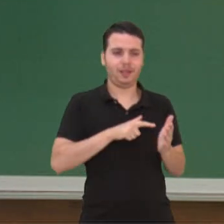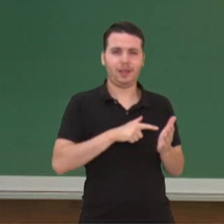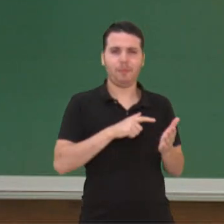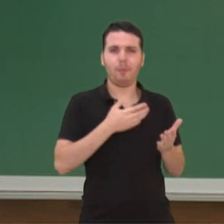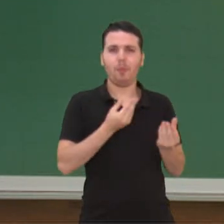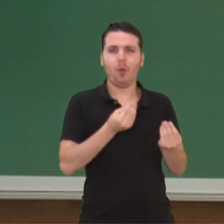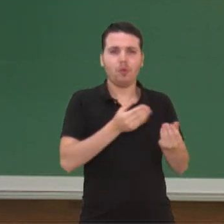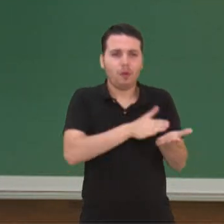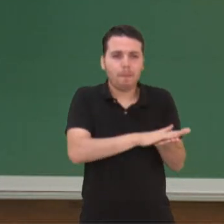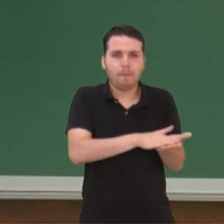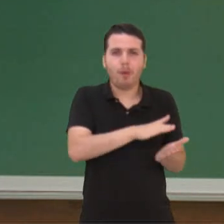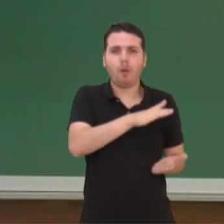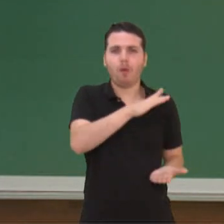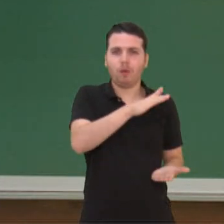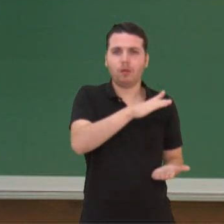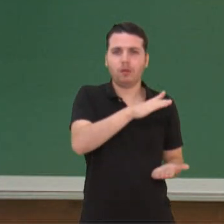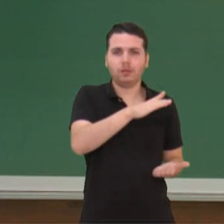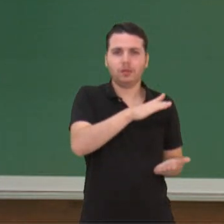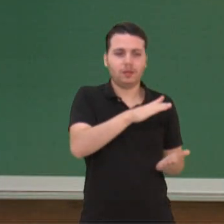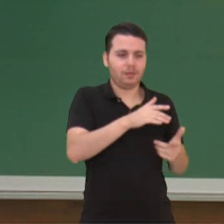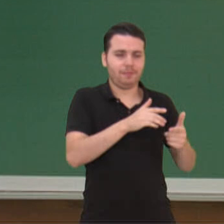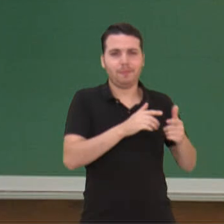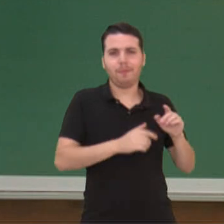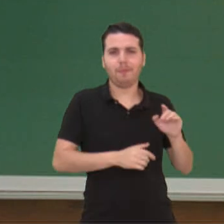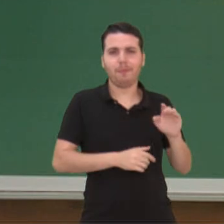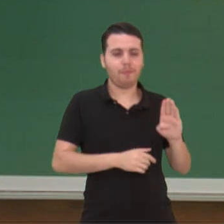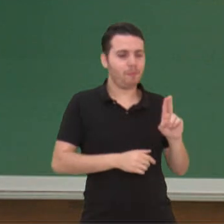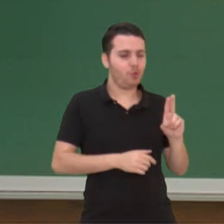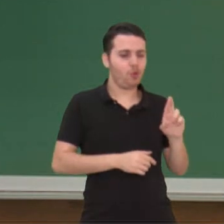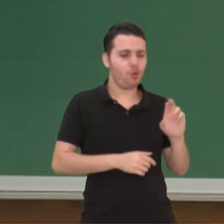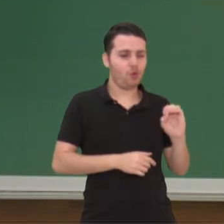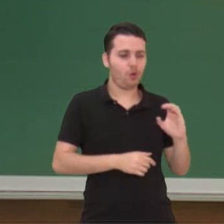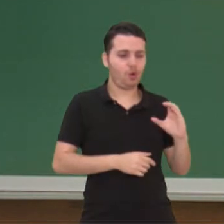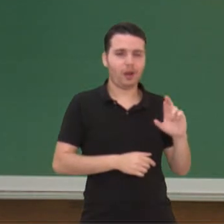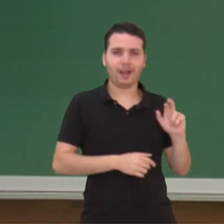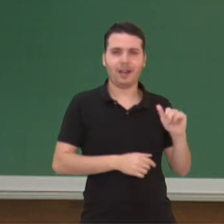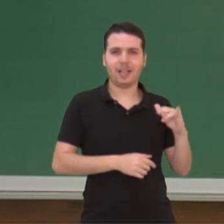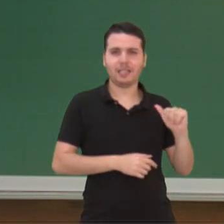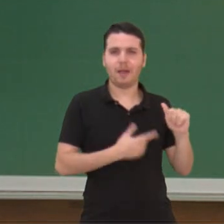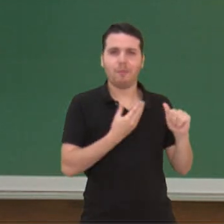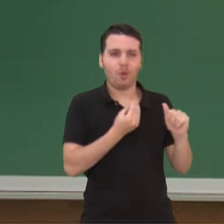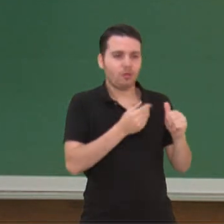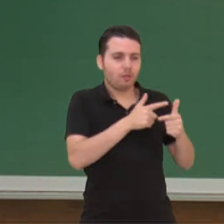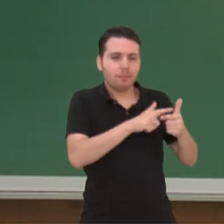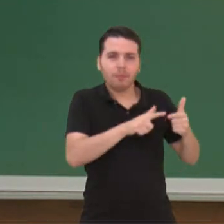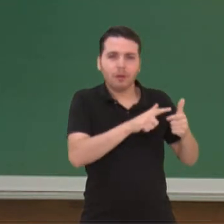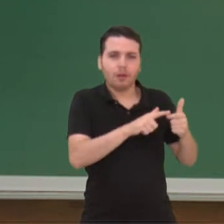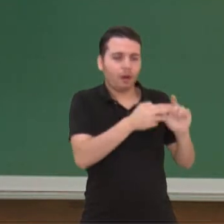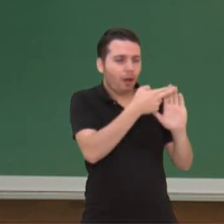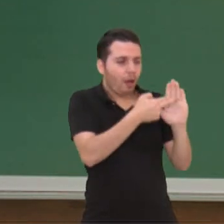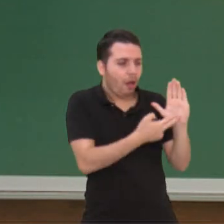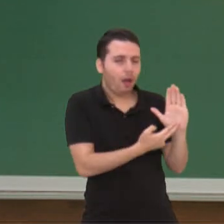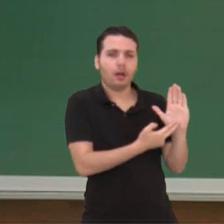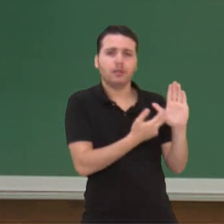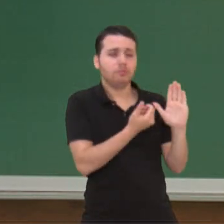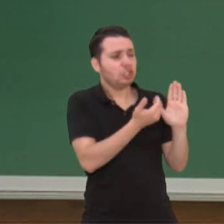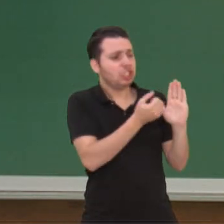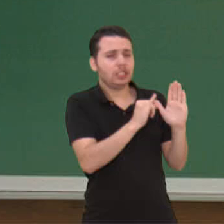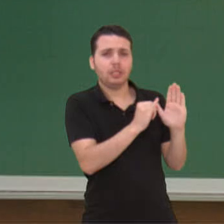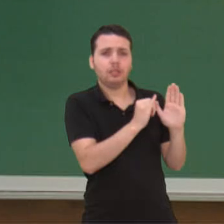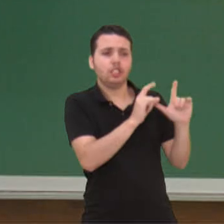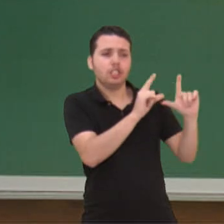desburocratizar a economia, privatizações seria uma das opções, né? Abertura maior da economia através